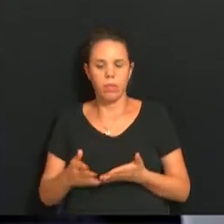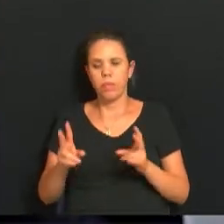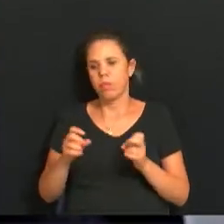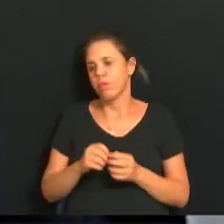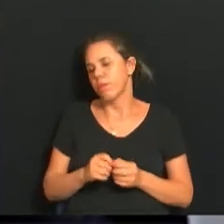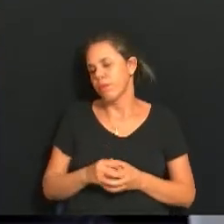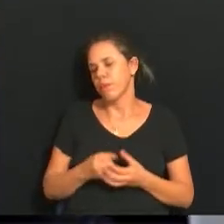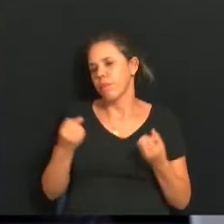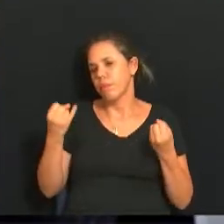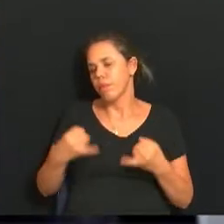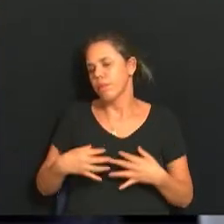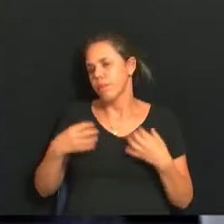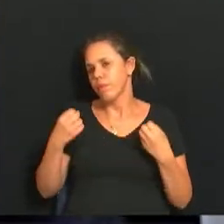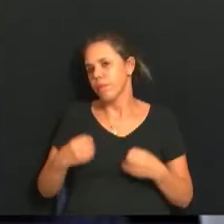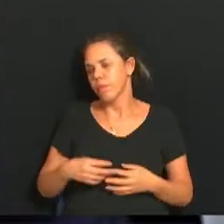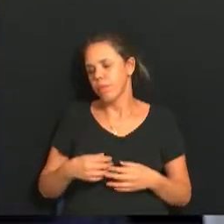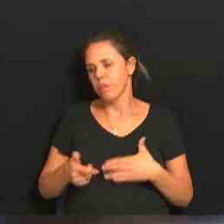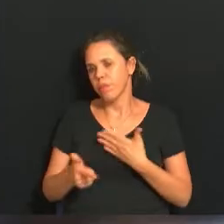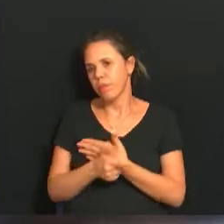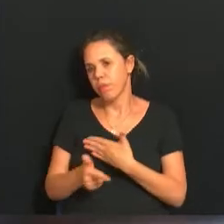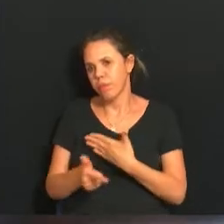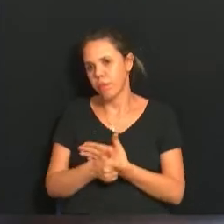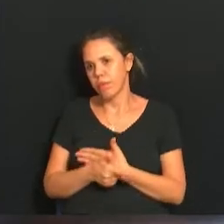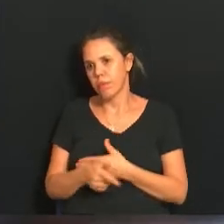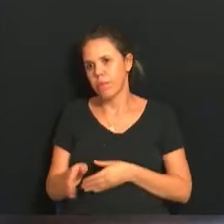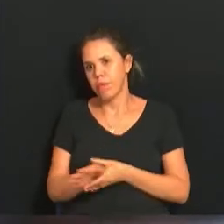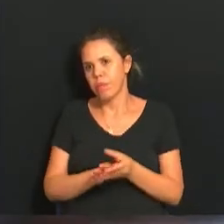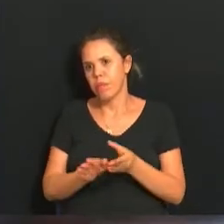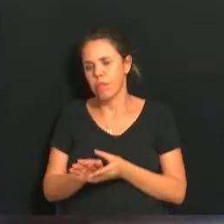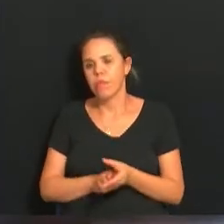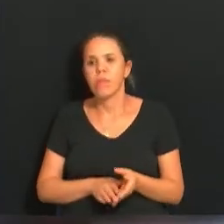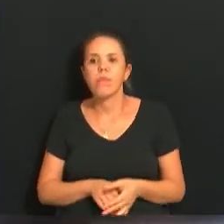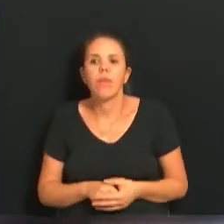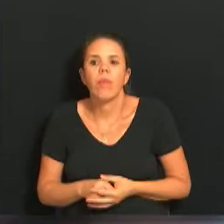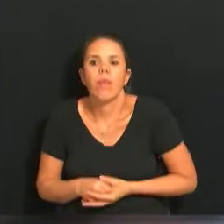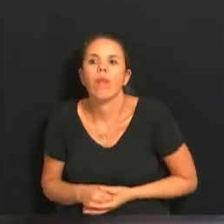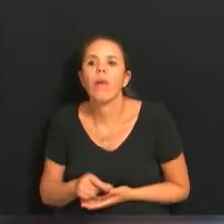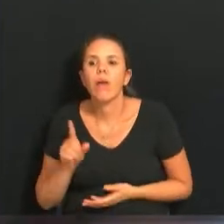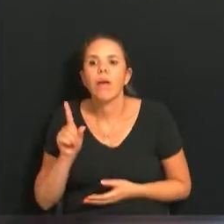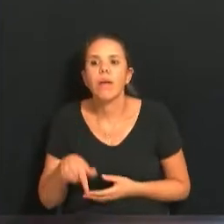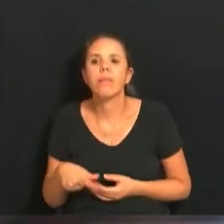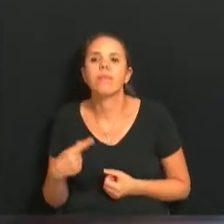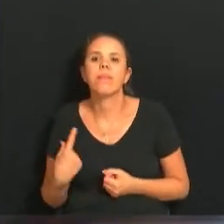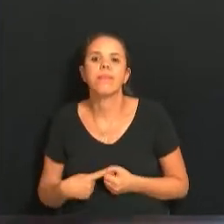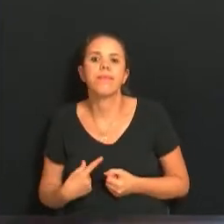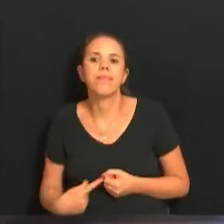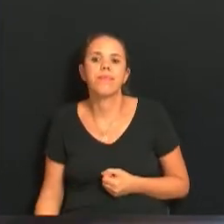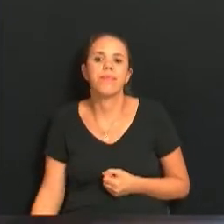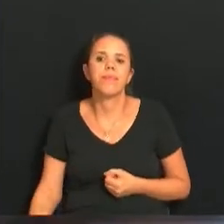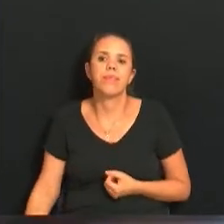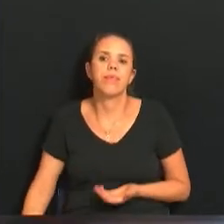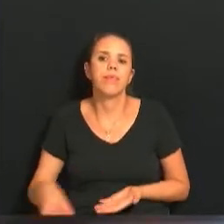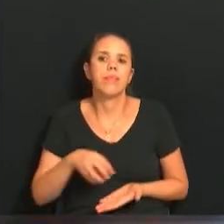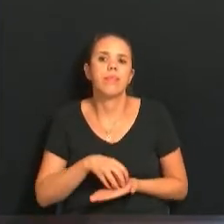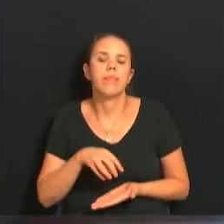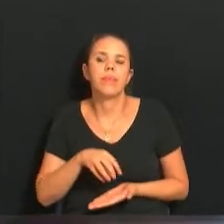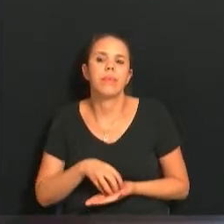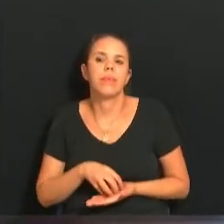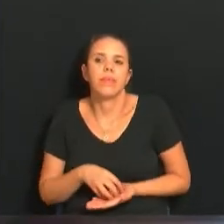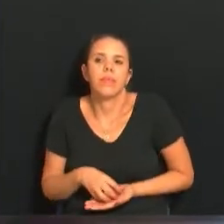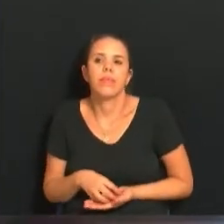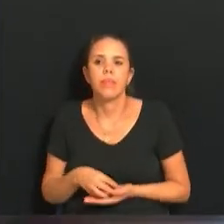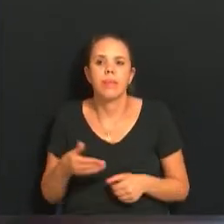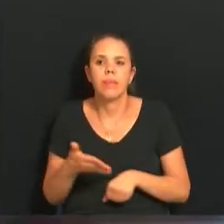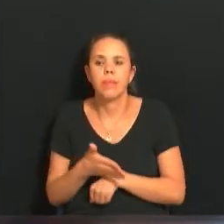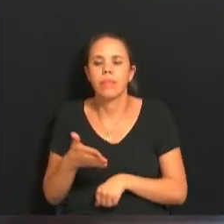participação falando sobre o papel do Conselho. Para quem não sabe, o Conselho Municipal de Saúde é um órgão que nós chamamos de